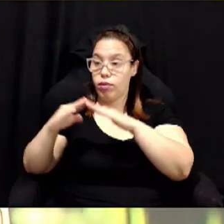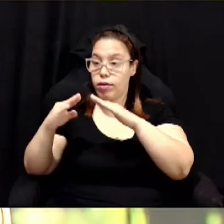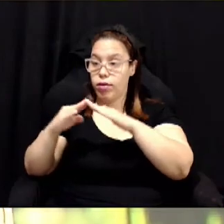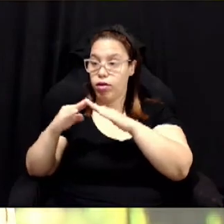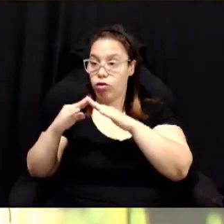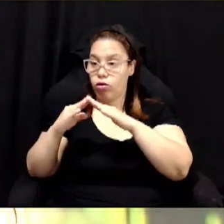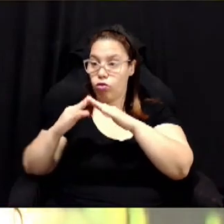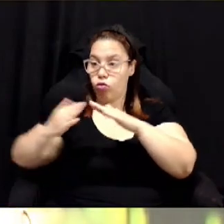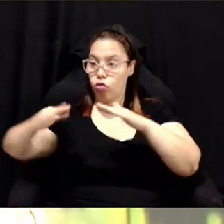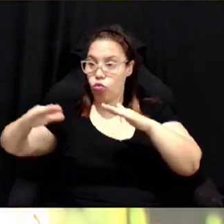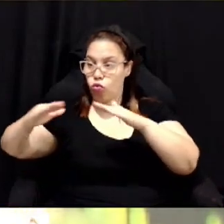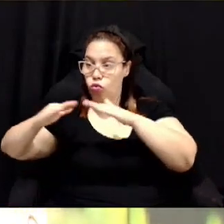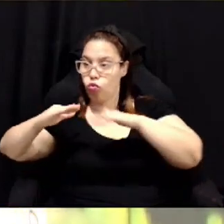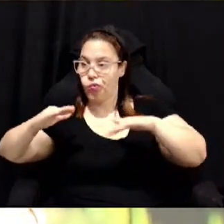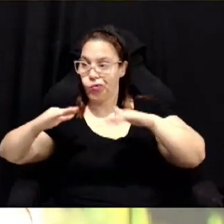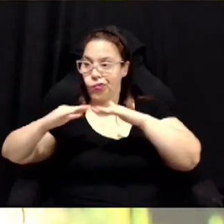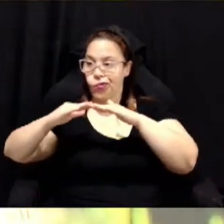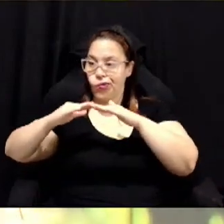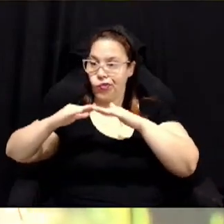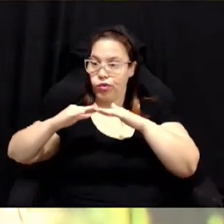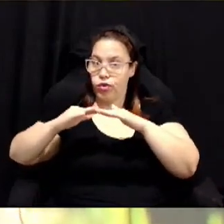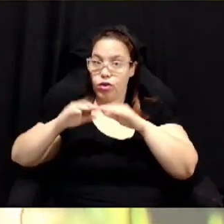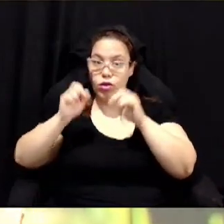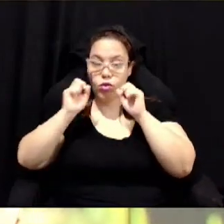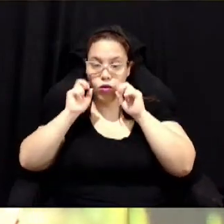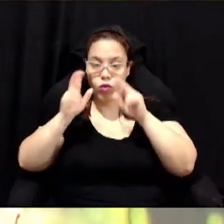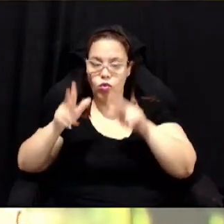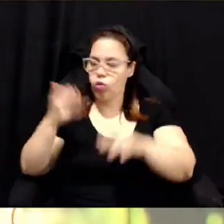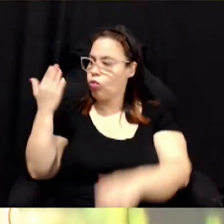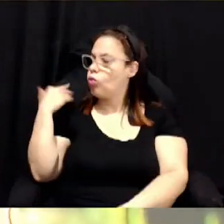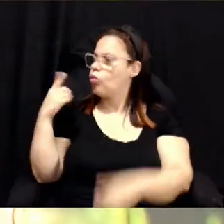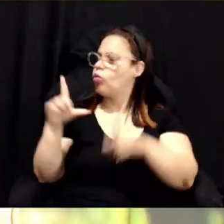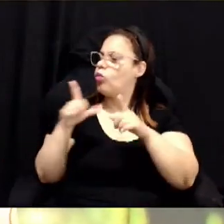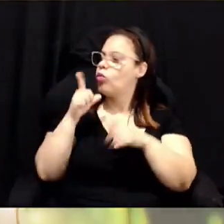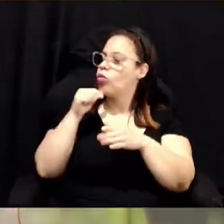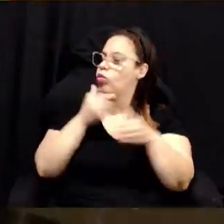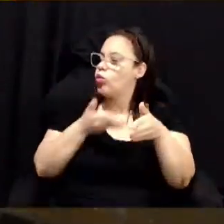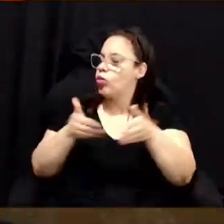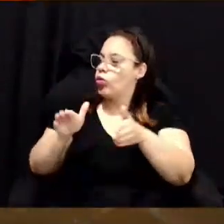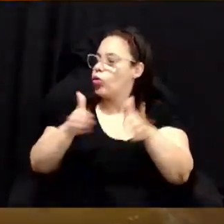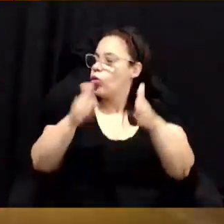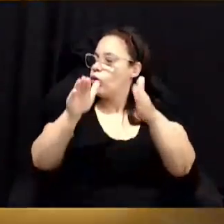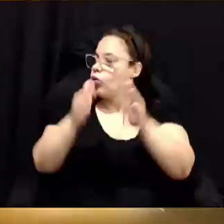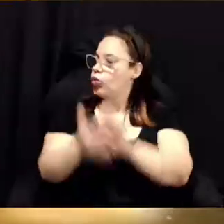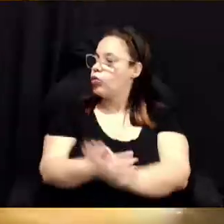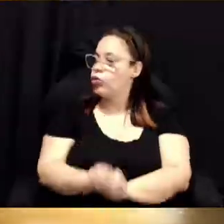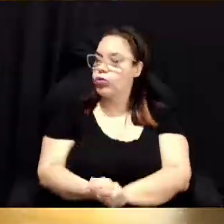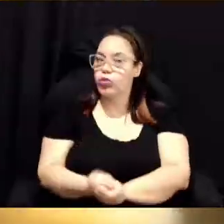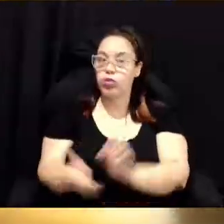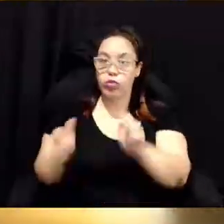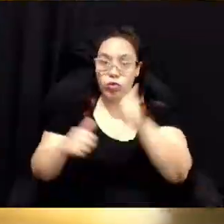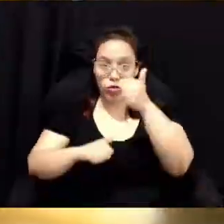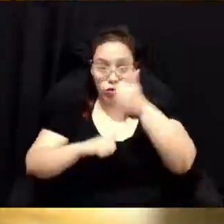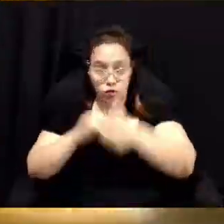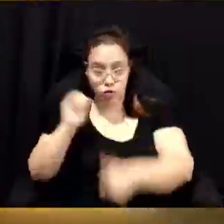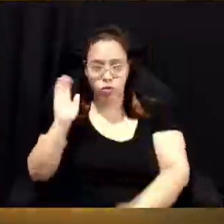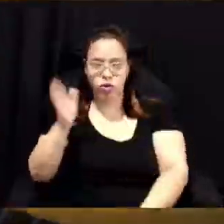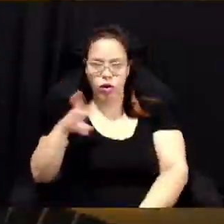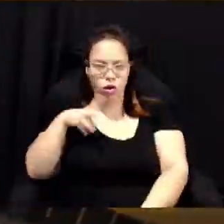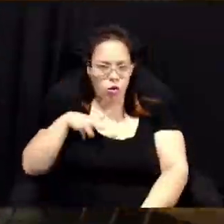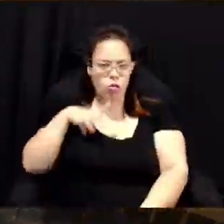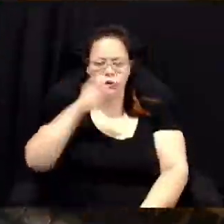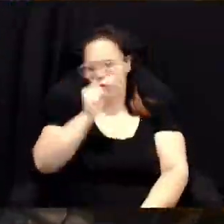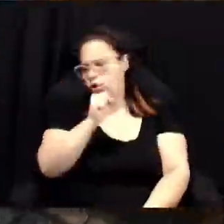também uma vista com fundo para o rio, e lá é um lugar onde o esporte já é muito forte, né? Eu